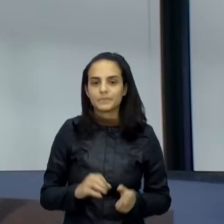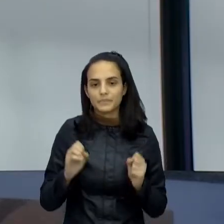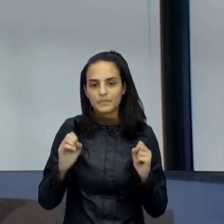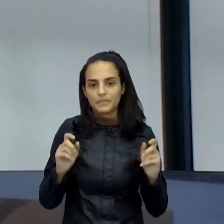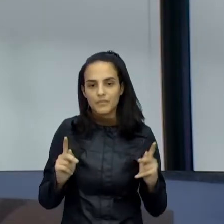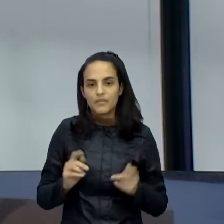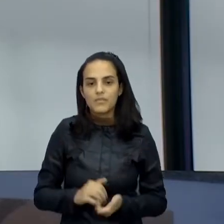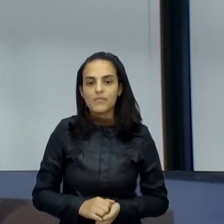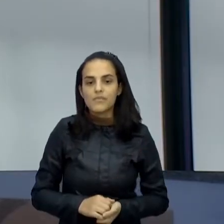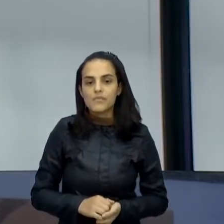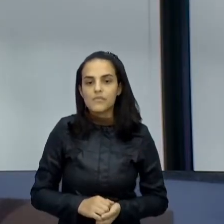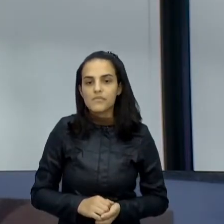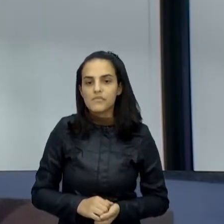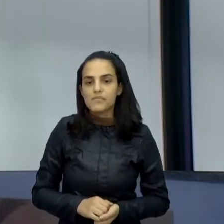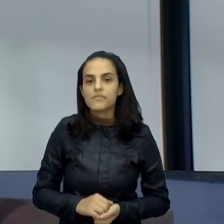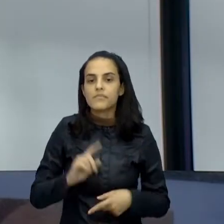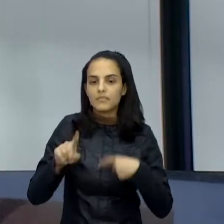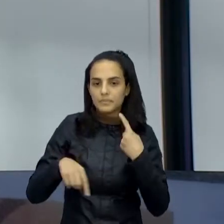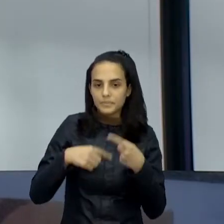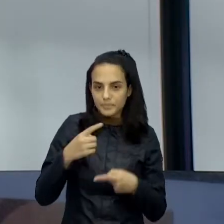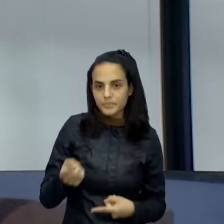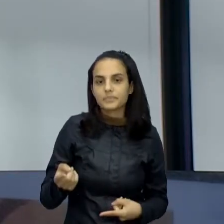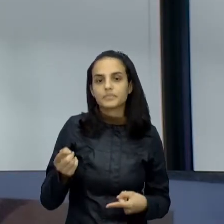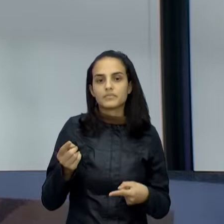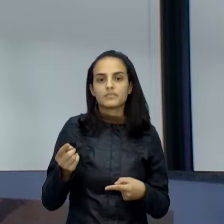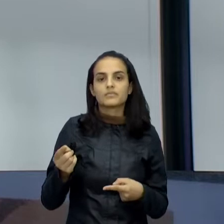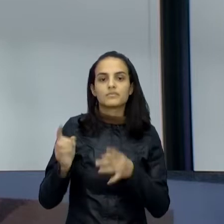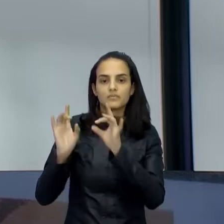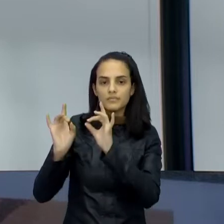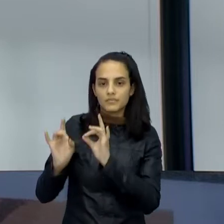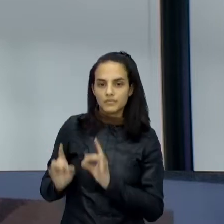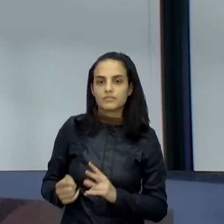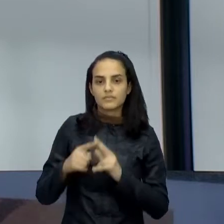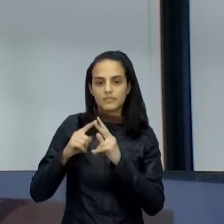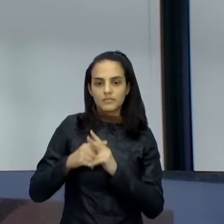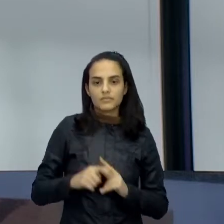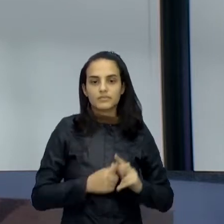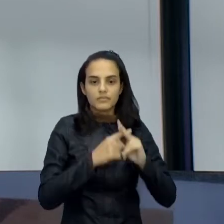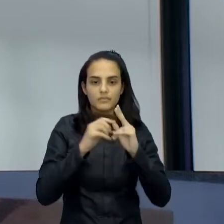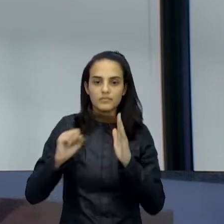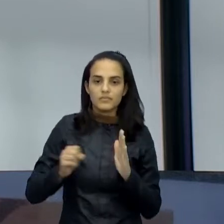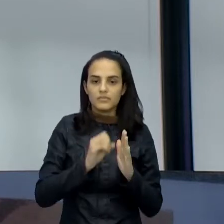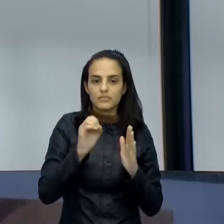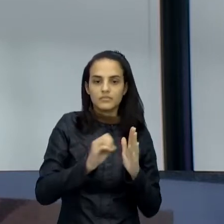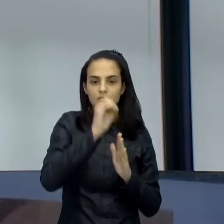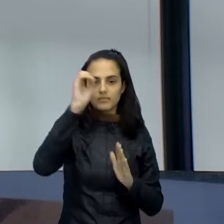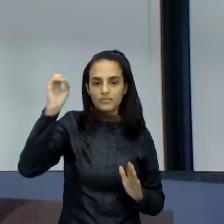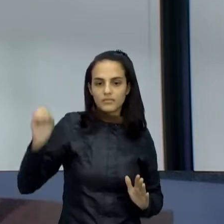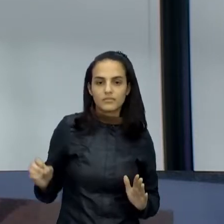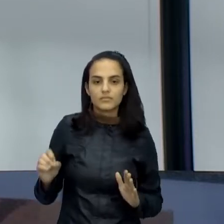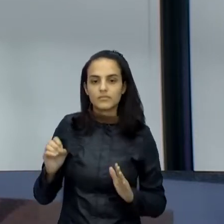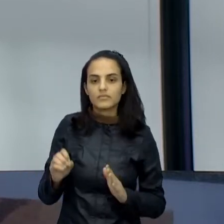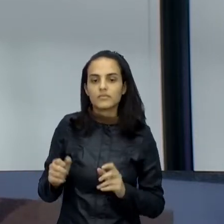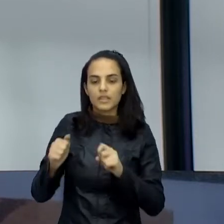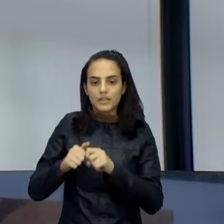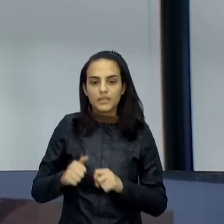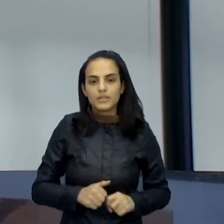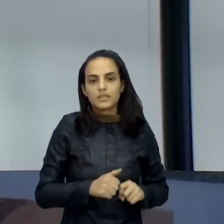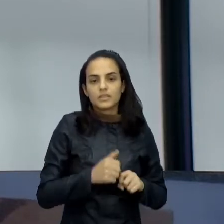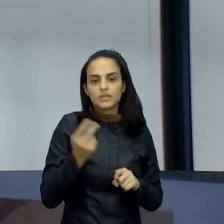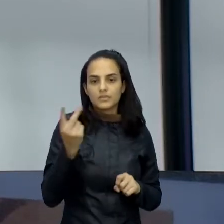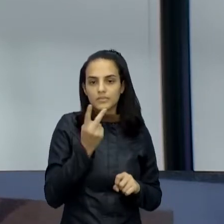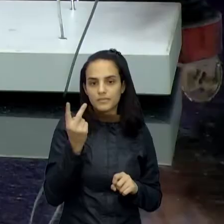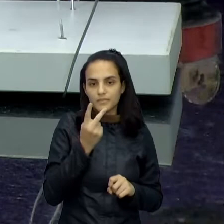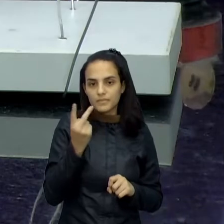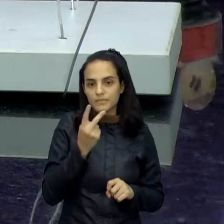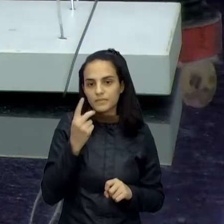tá? E aí eu pedi ajuda com a equipe aqui da manutenção do centro de mídias. Arrumei uma tabuinha, fiz 2 furos aqui de